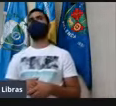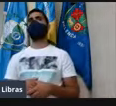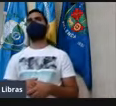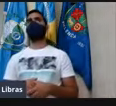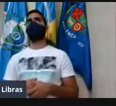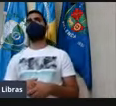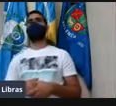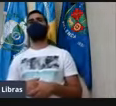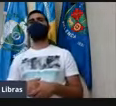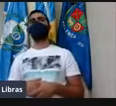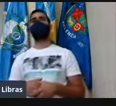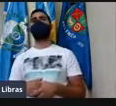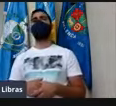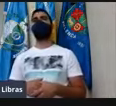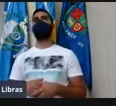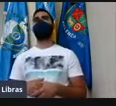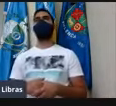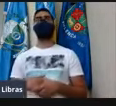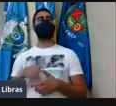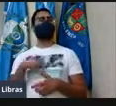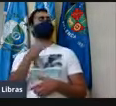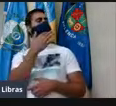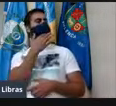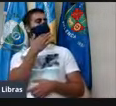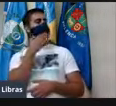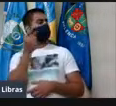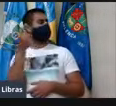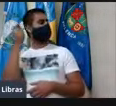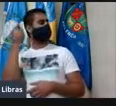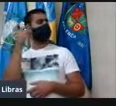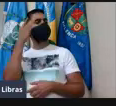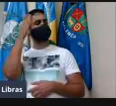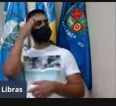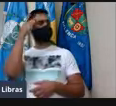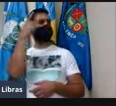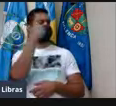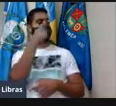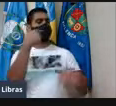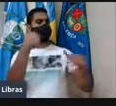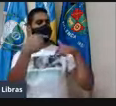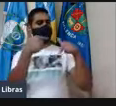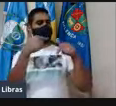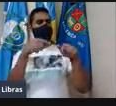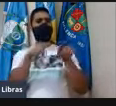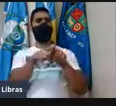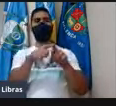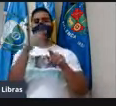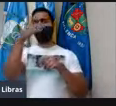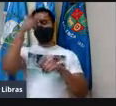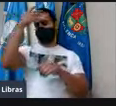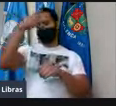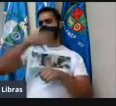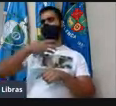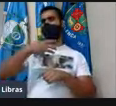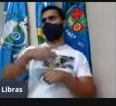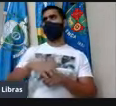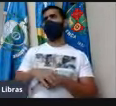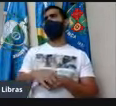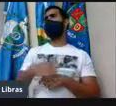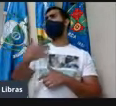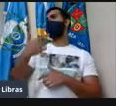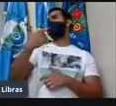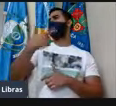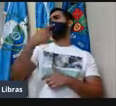sei da sua seriedade e do seu trabalho. Você já esteve na PREV, pela segunda